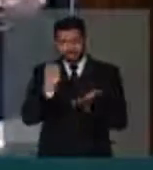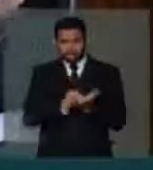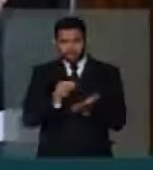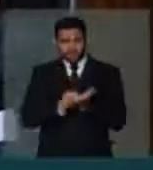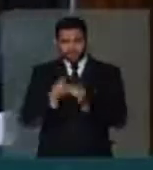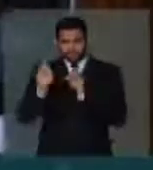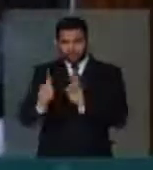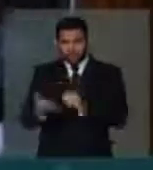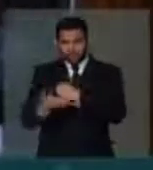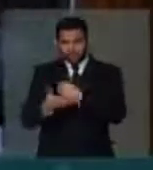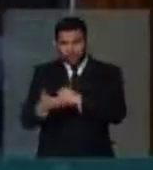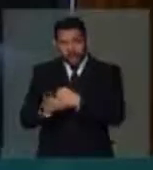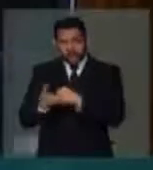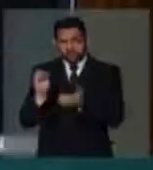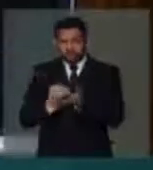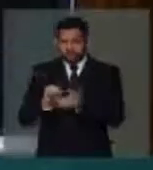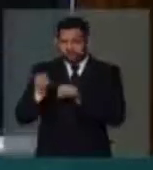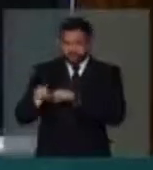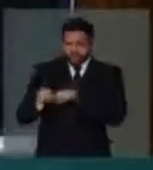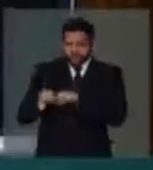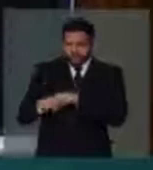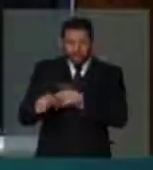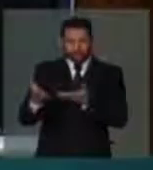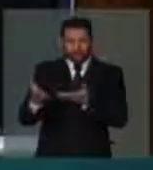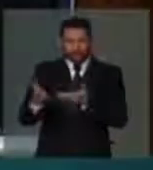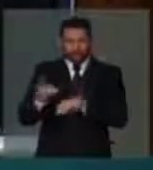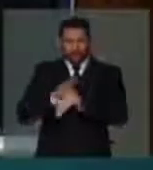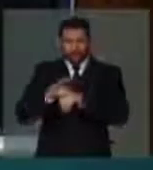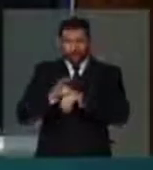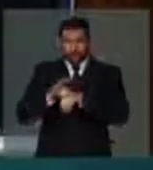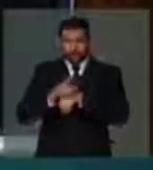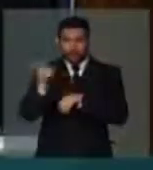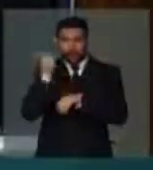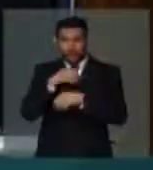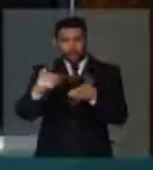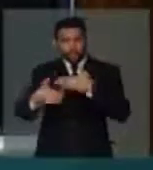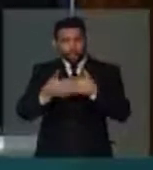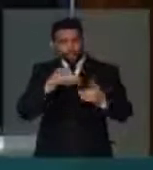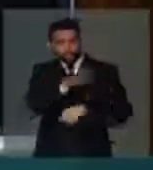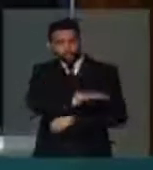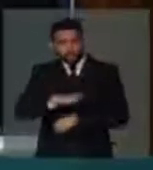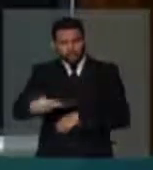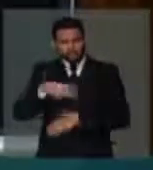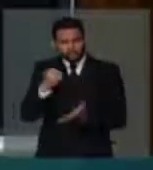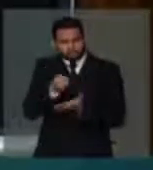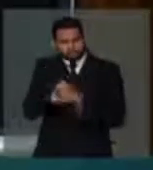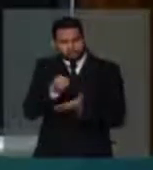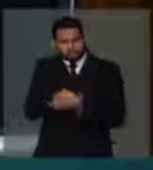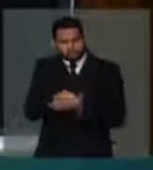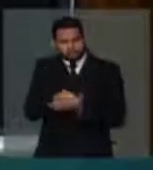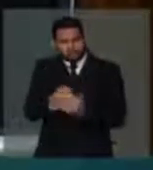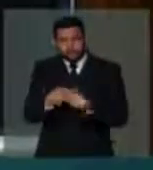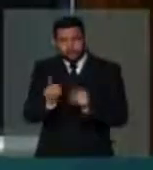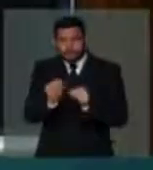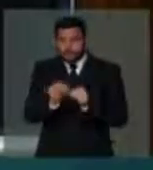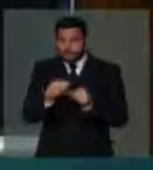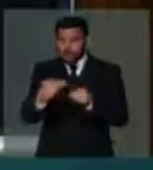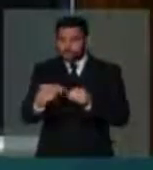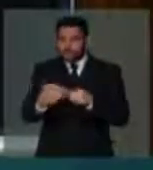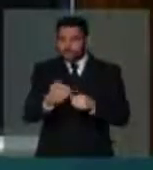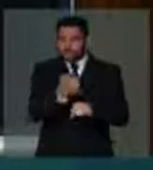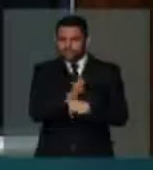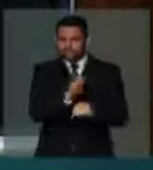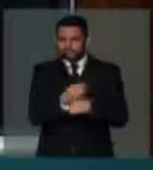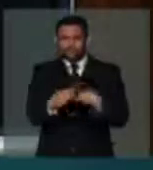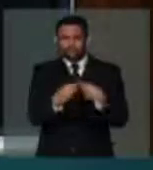básicos, sem a educação que a Constituição garante a qualquer criança de maneira obrigatória, mas que os municípios e o